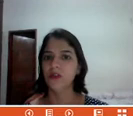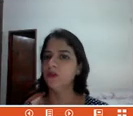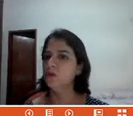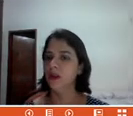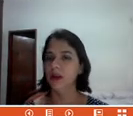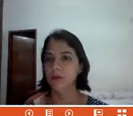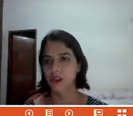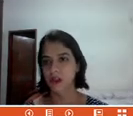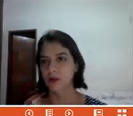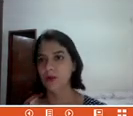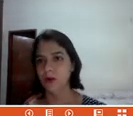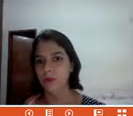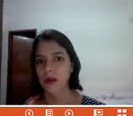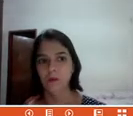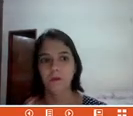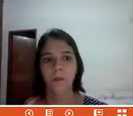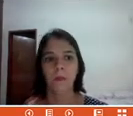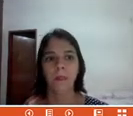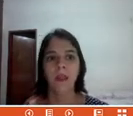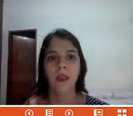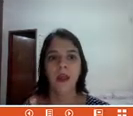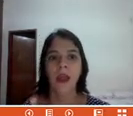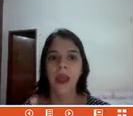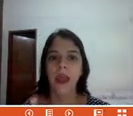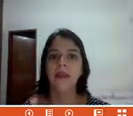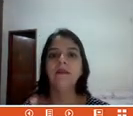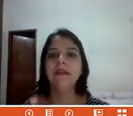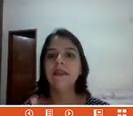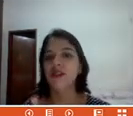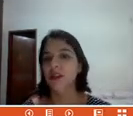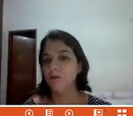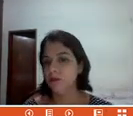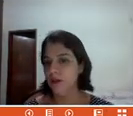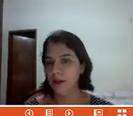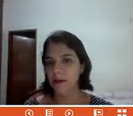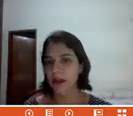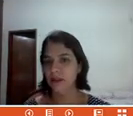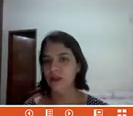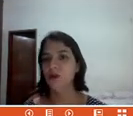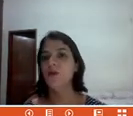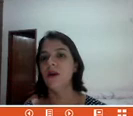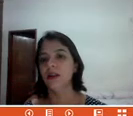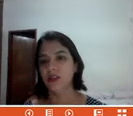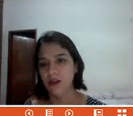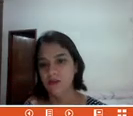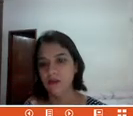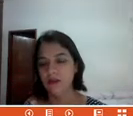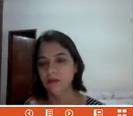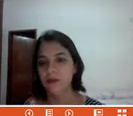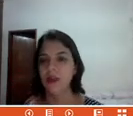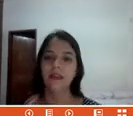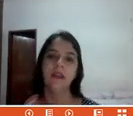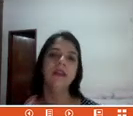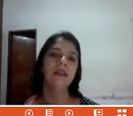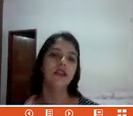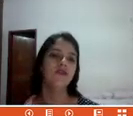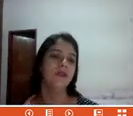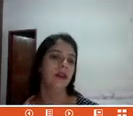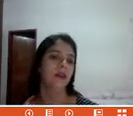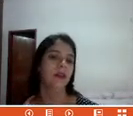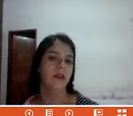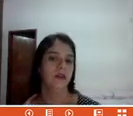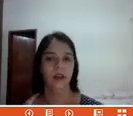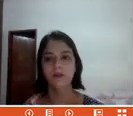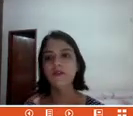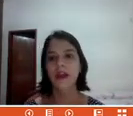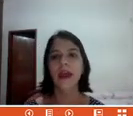com estrutura gramatical própria. Não existe tempos verbais ou artigos, e sim, assim, a gente vê